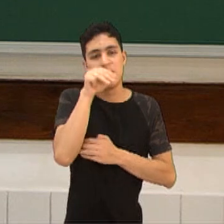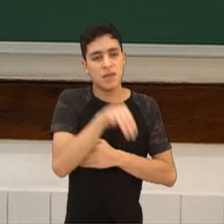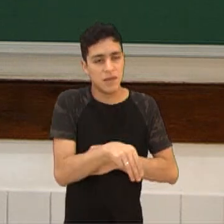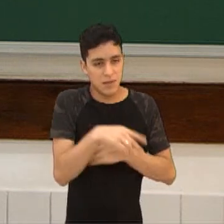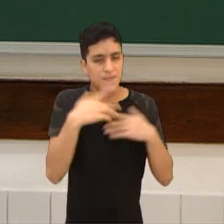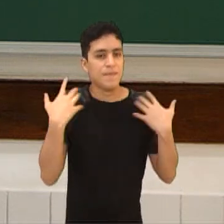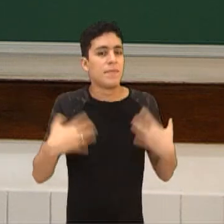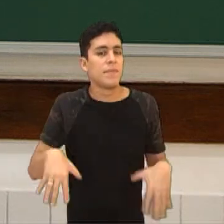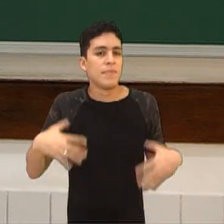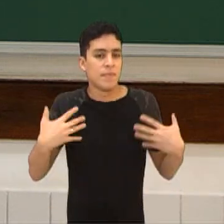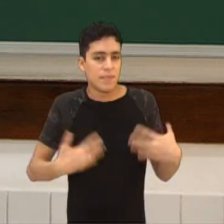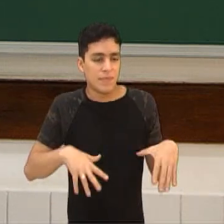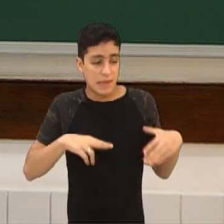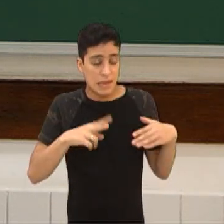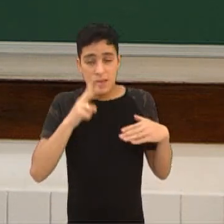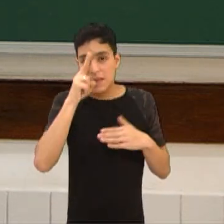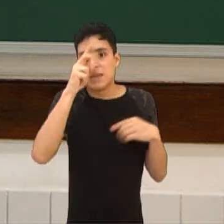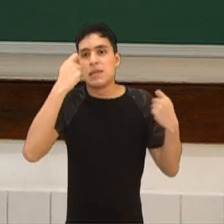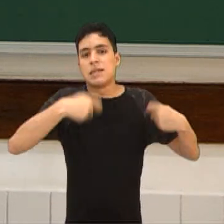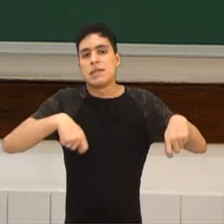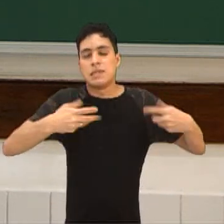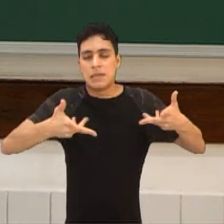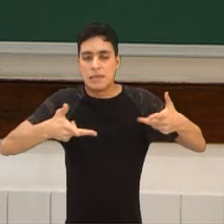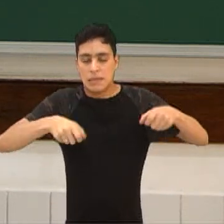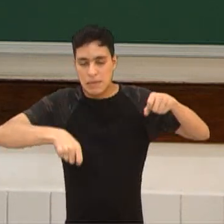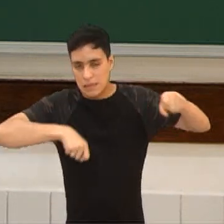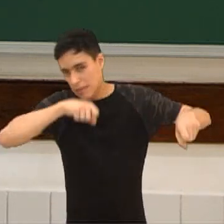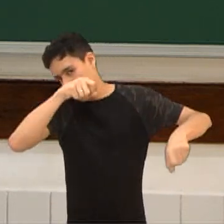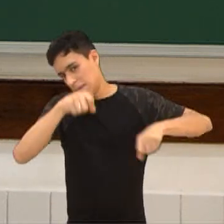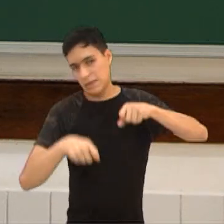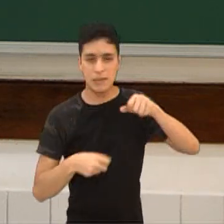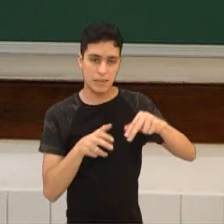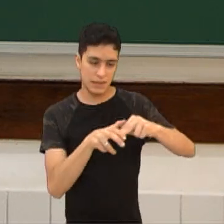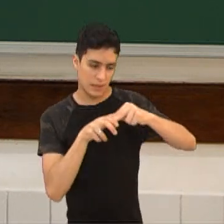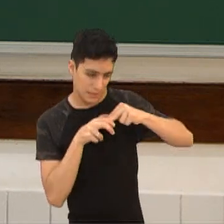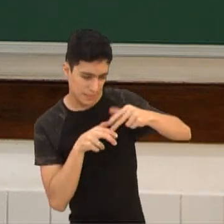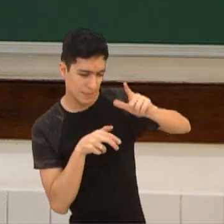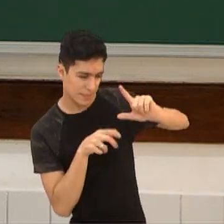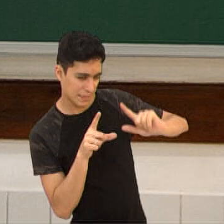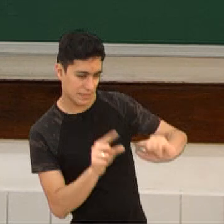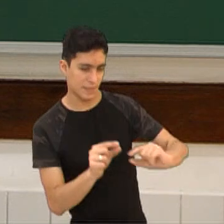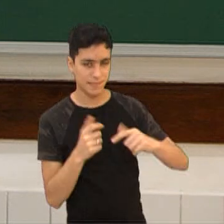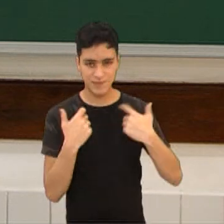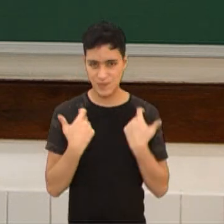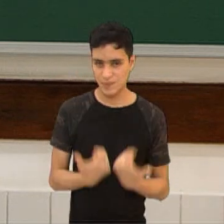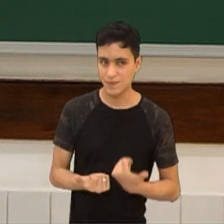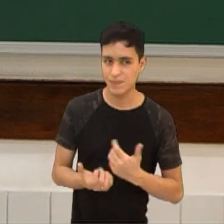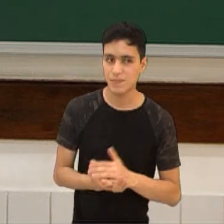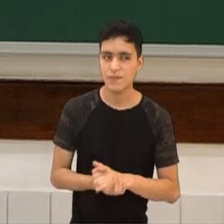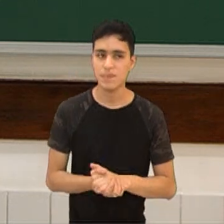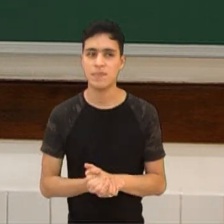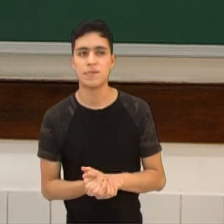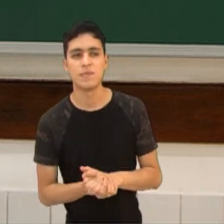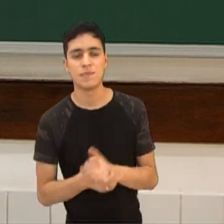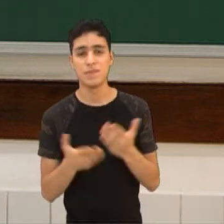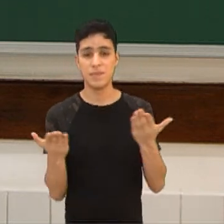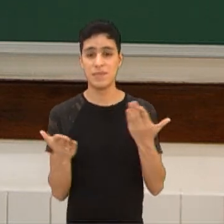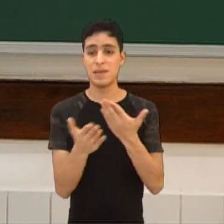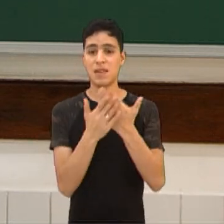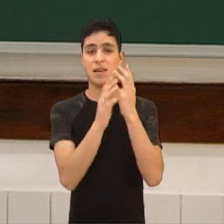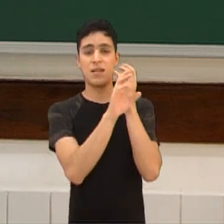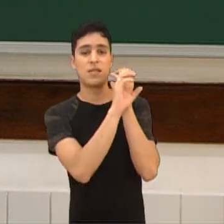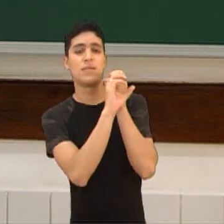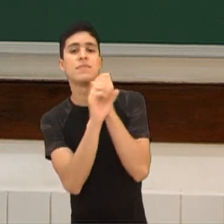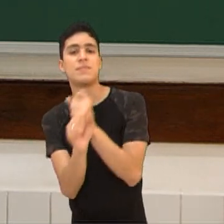gente. Haja força, não é fácil, né? Por isso que o rendimento vai caindo. Isso aí. Essa aula foi